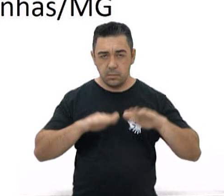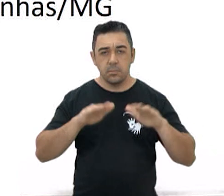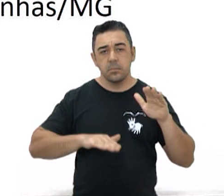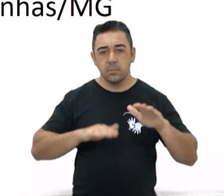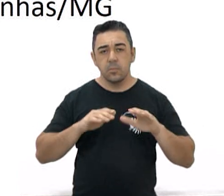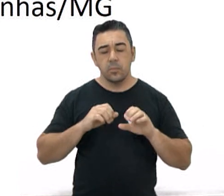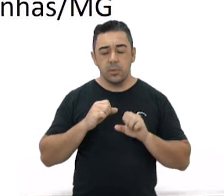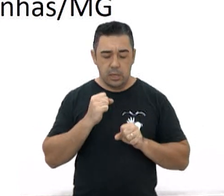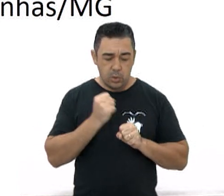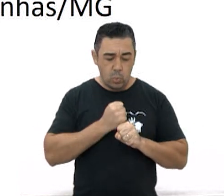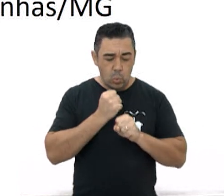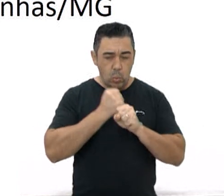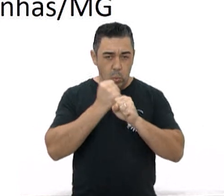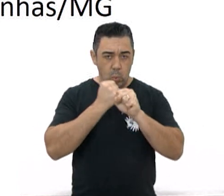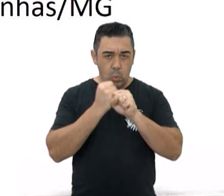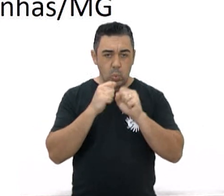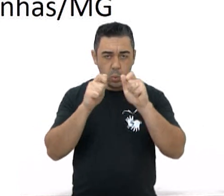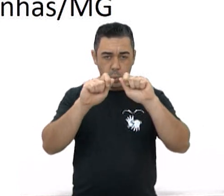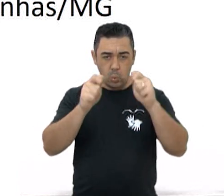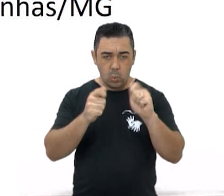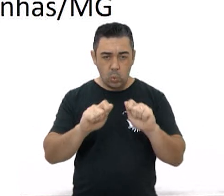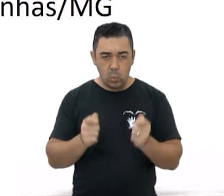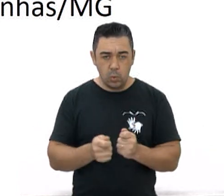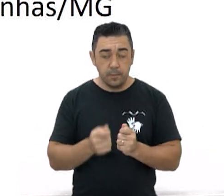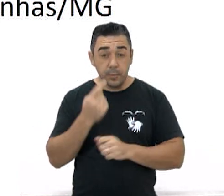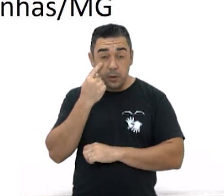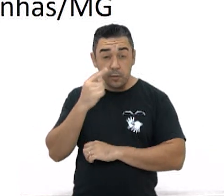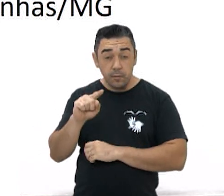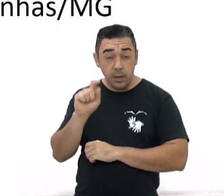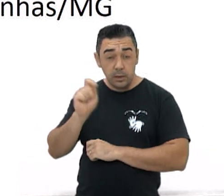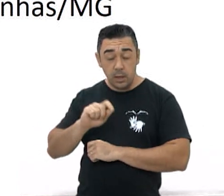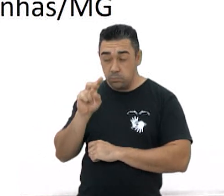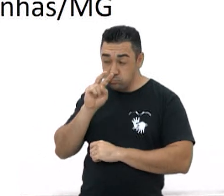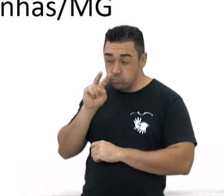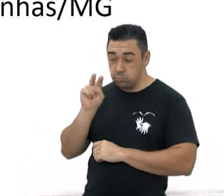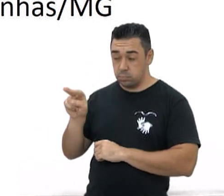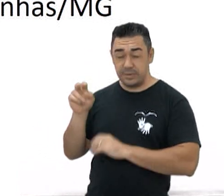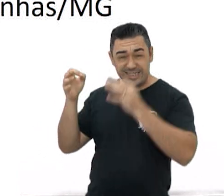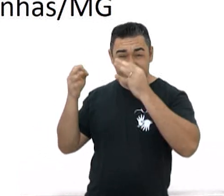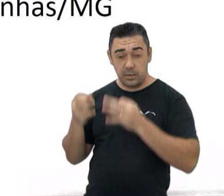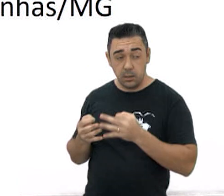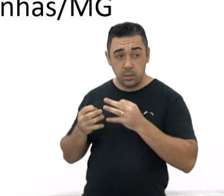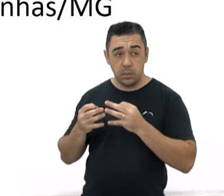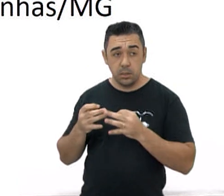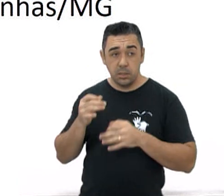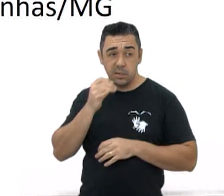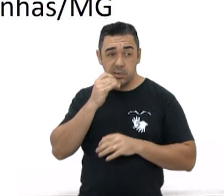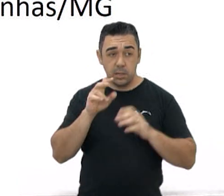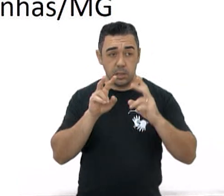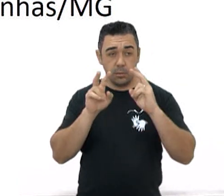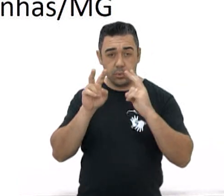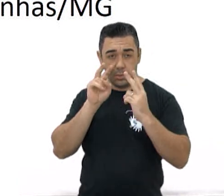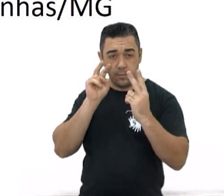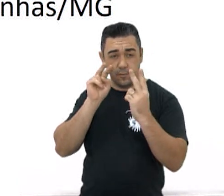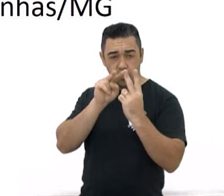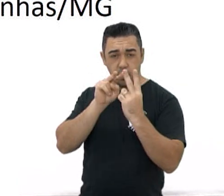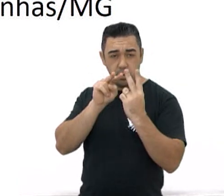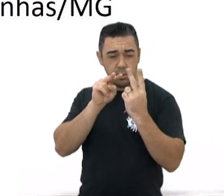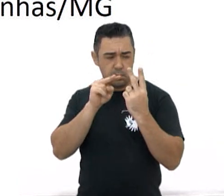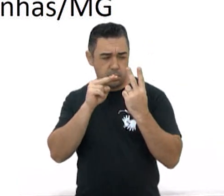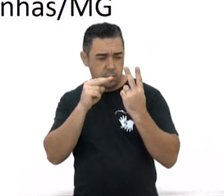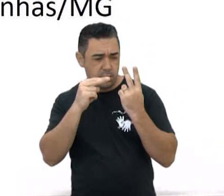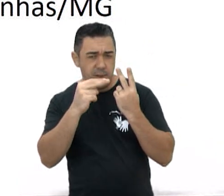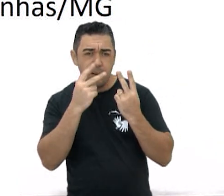Algumas dessas esculturas, ela só é vista corretamente de um ponto. Do outro ponto que você vê, parece que elas são